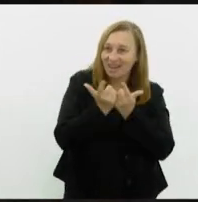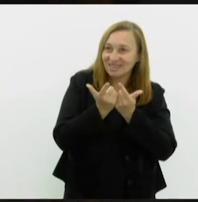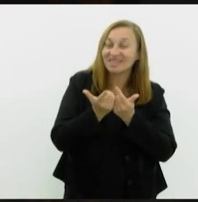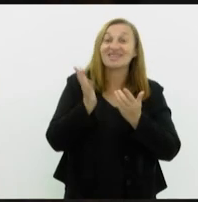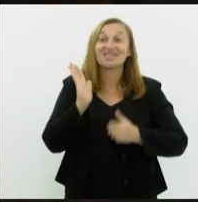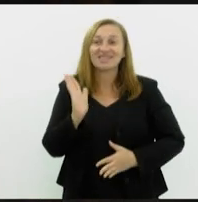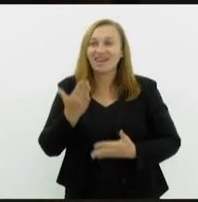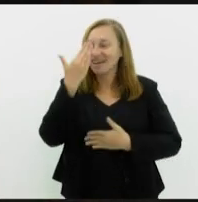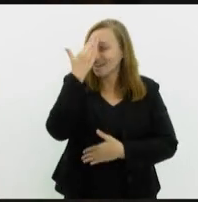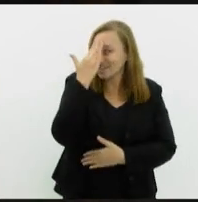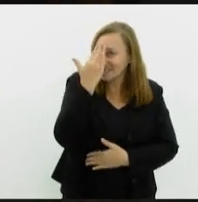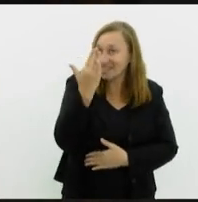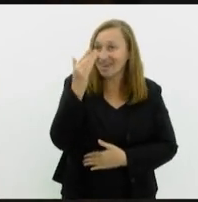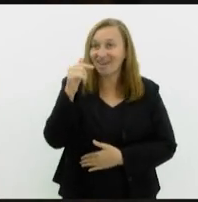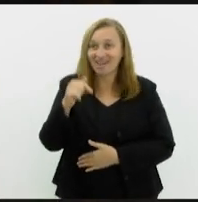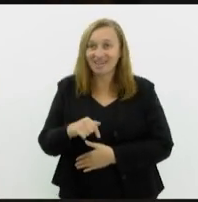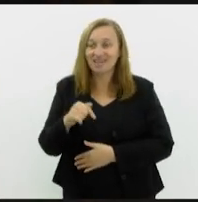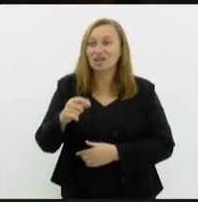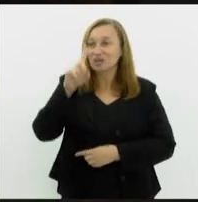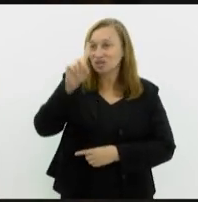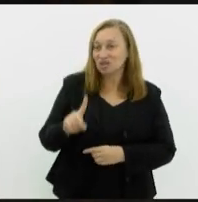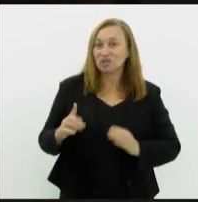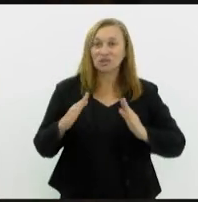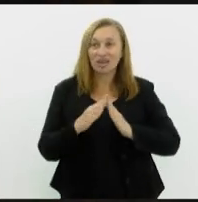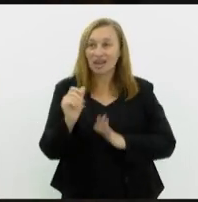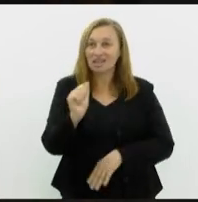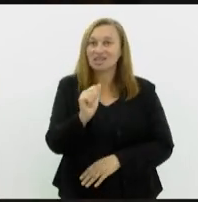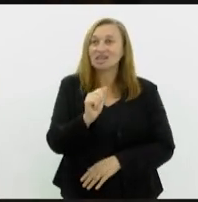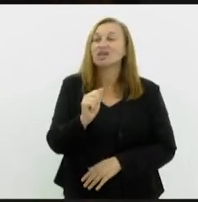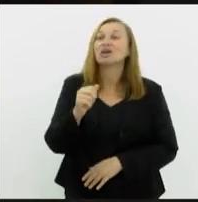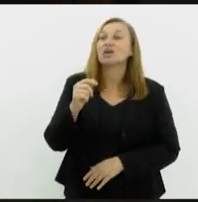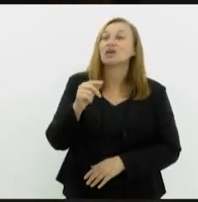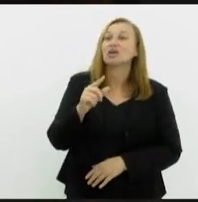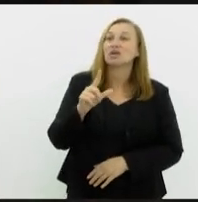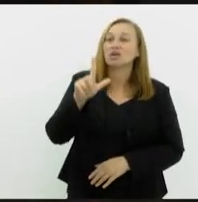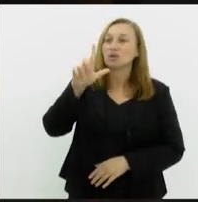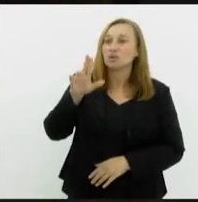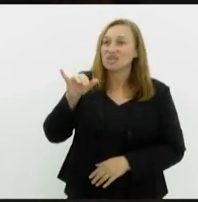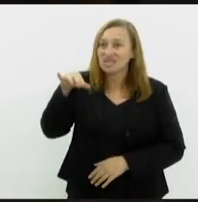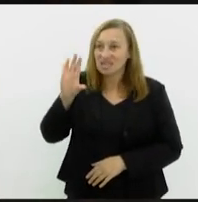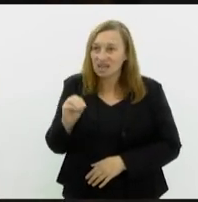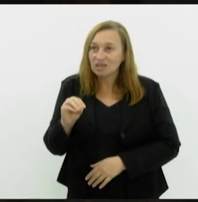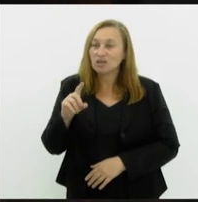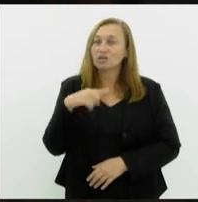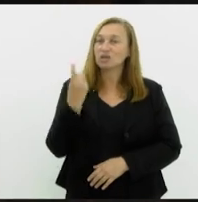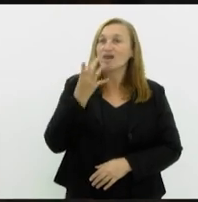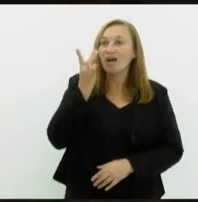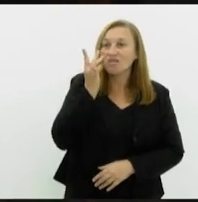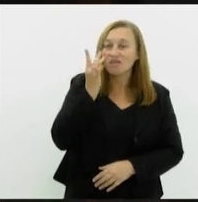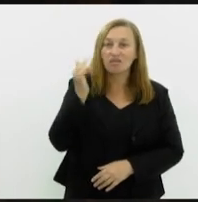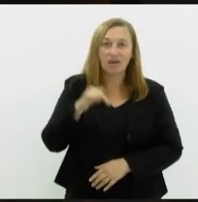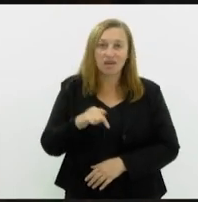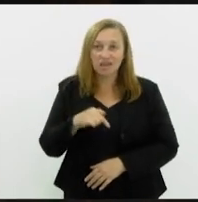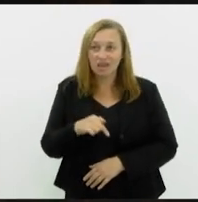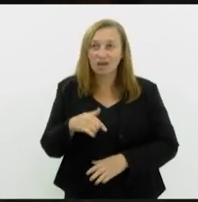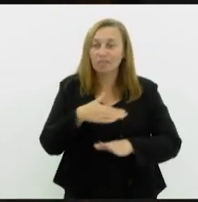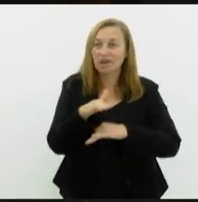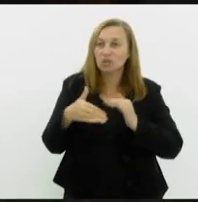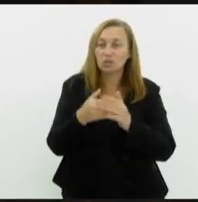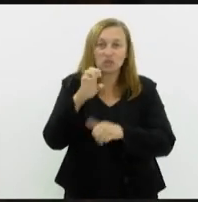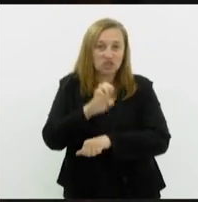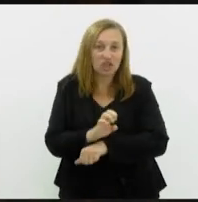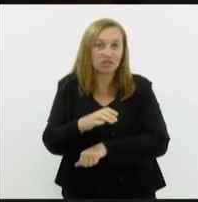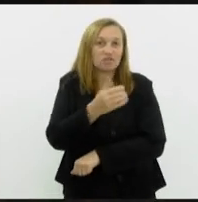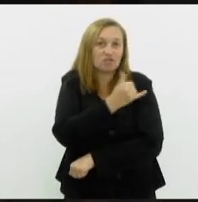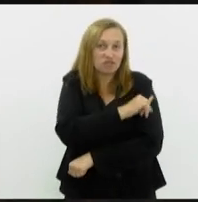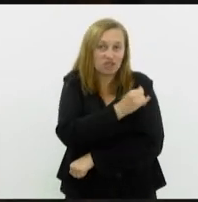desde já agradecer aqui o diretor da casa, Luciano, por proporcionar esse momento. Estamos ao vivo aqui para todo o estado do